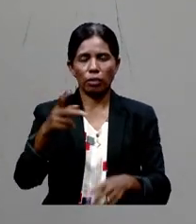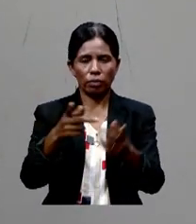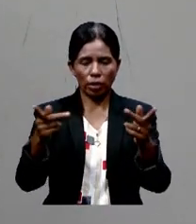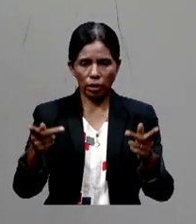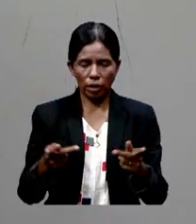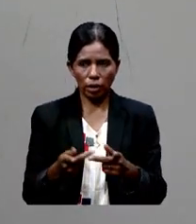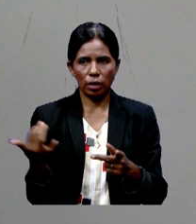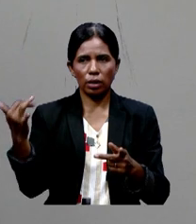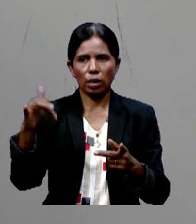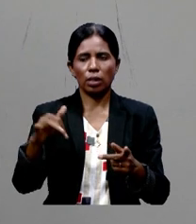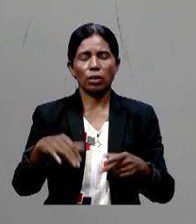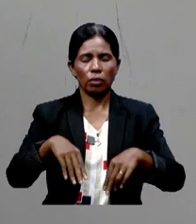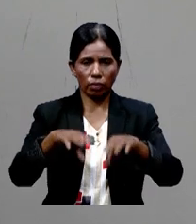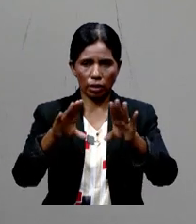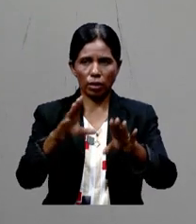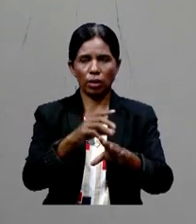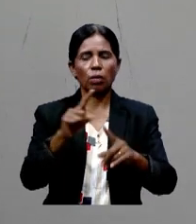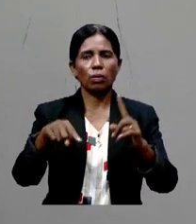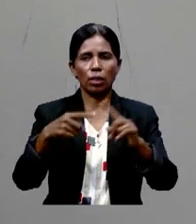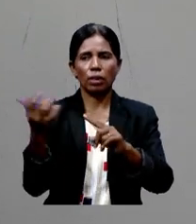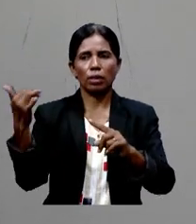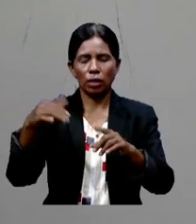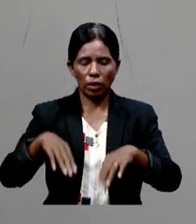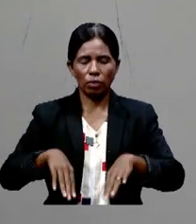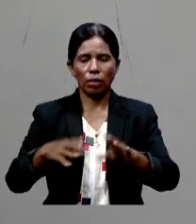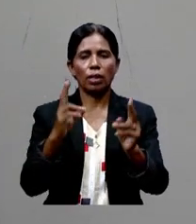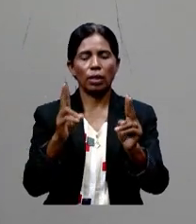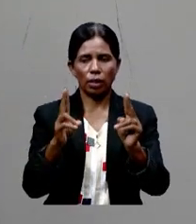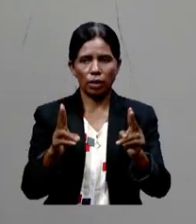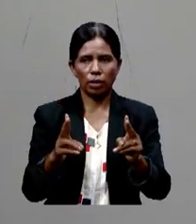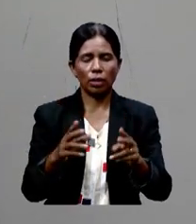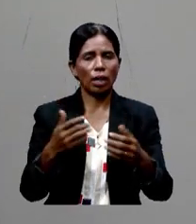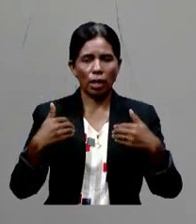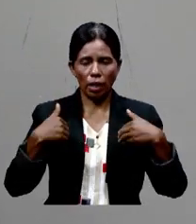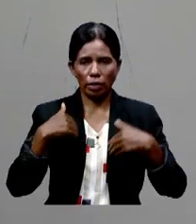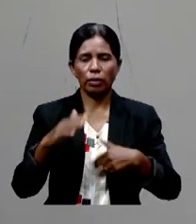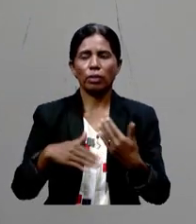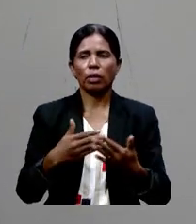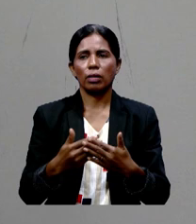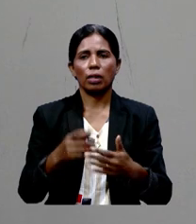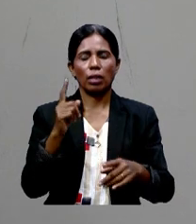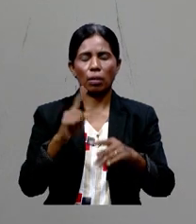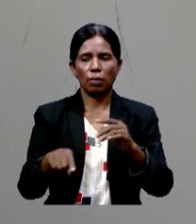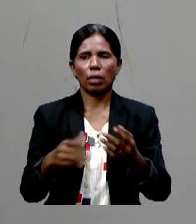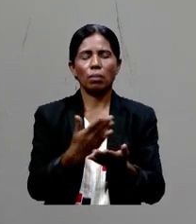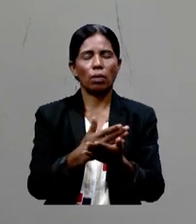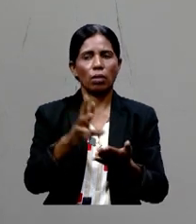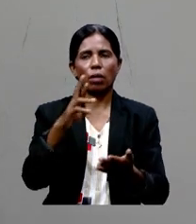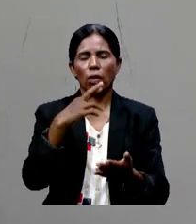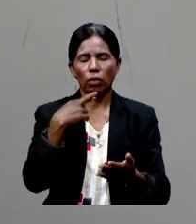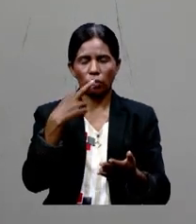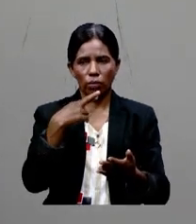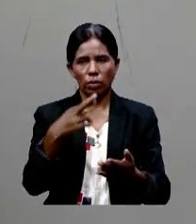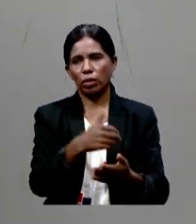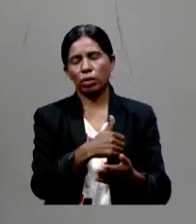serne, vai fazer a intervenção, né? Vai ir a fazer a intervenção direta. E a outro. Mas o level basosa marca lobster e tacar brato